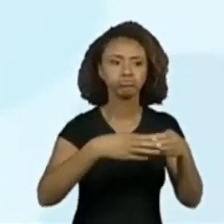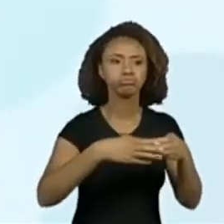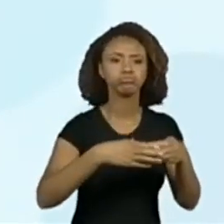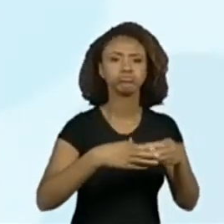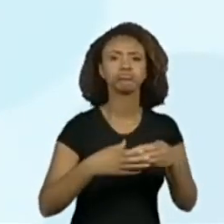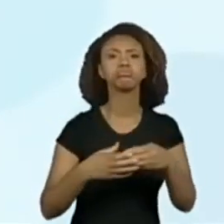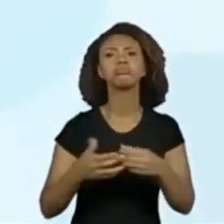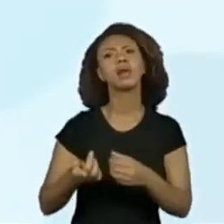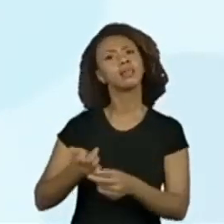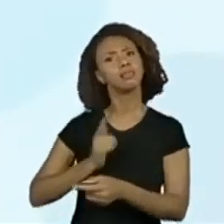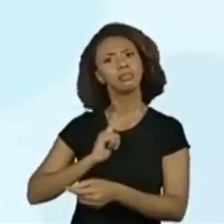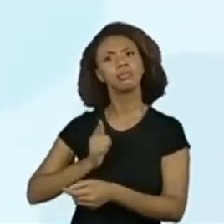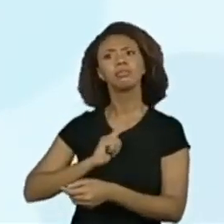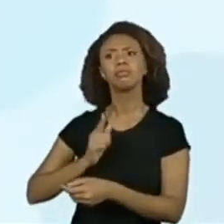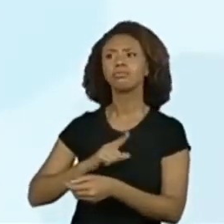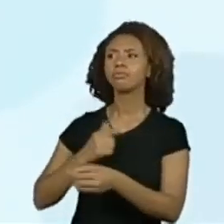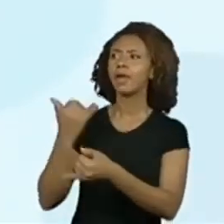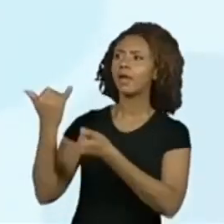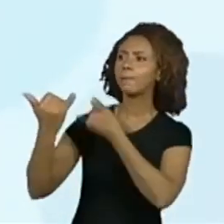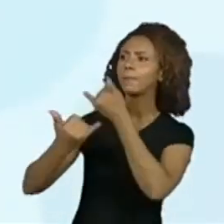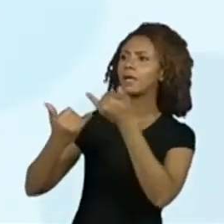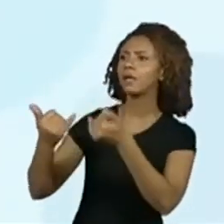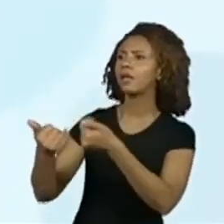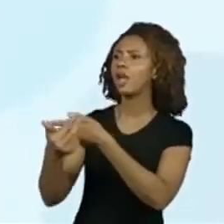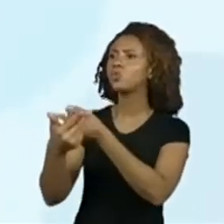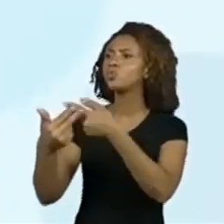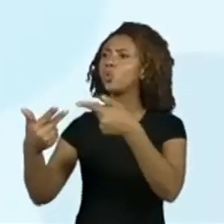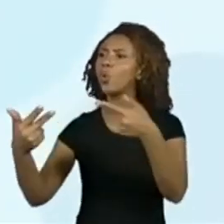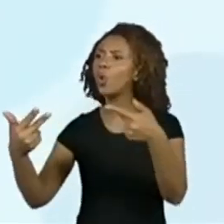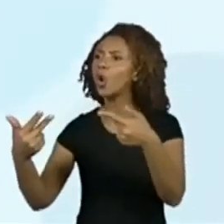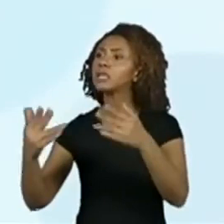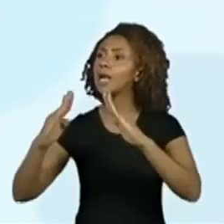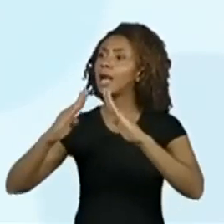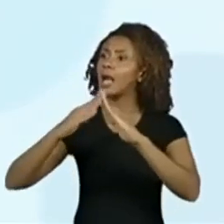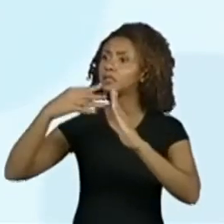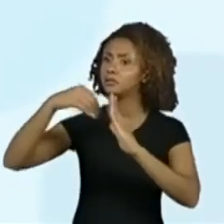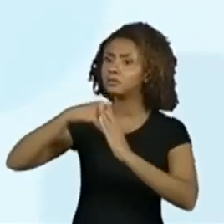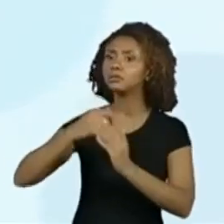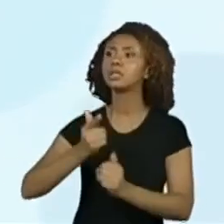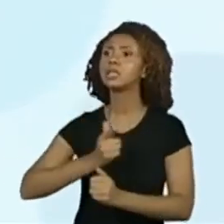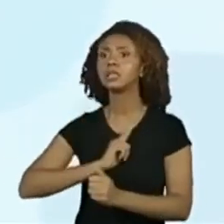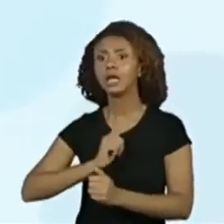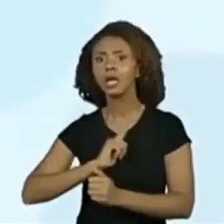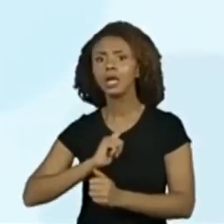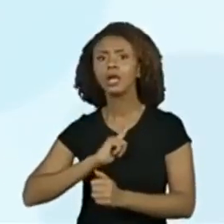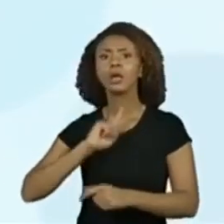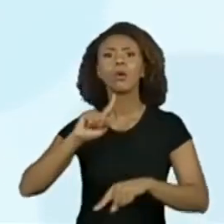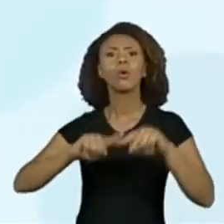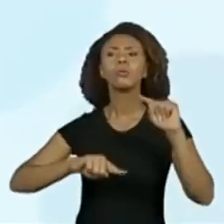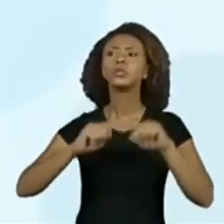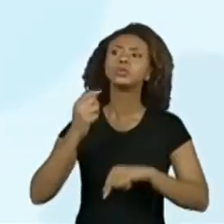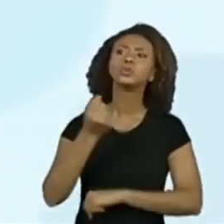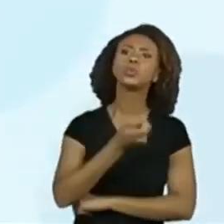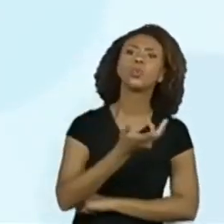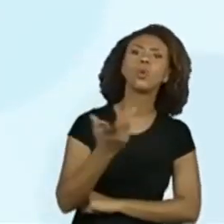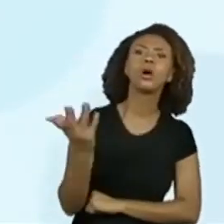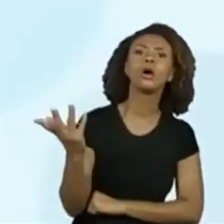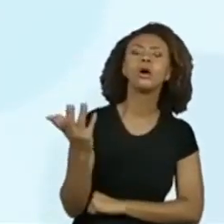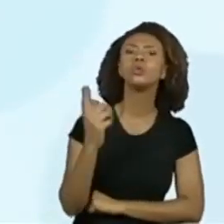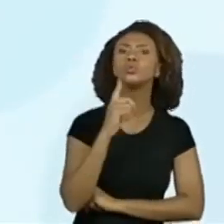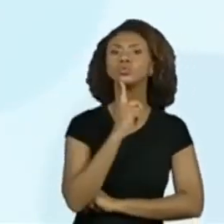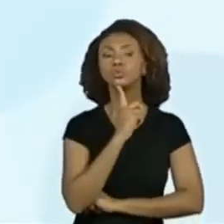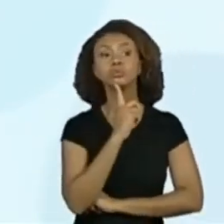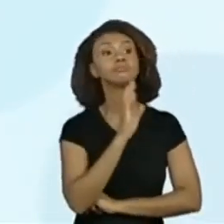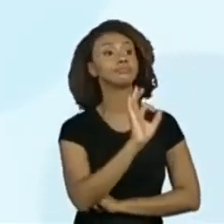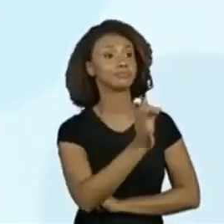mobiliários aí isso de de uma casa podemos pensar aí na quantidade de objetos desses móveis